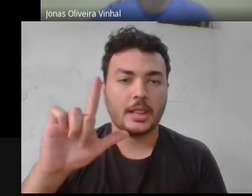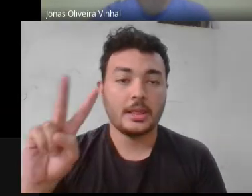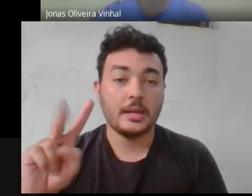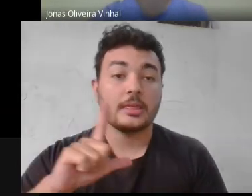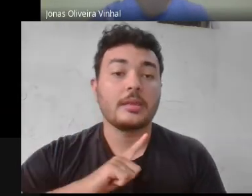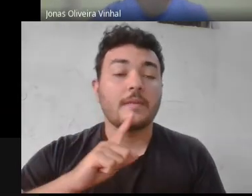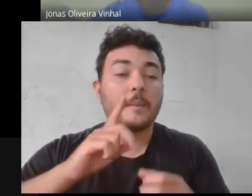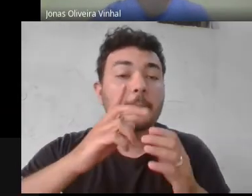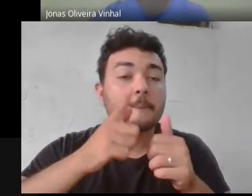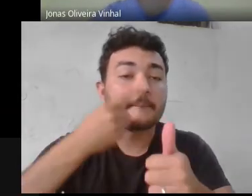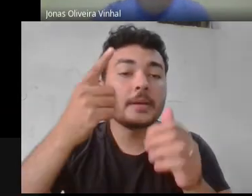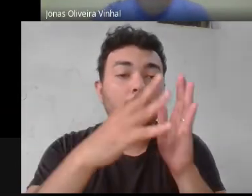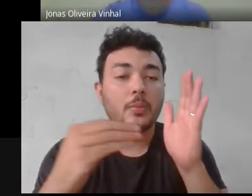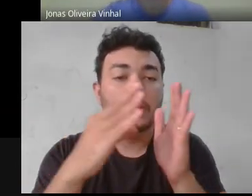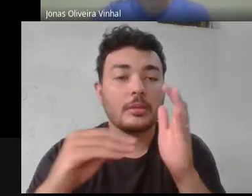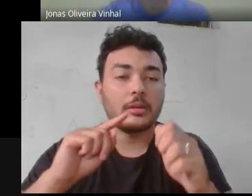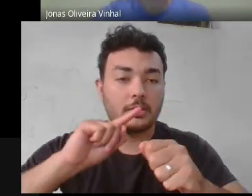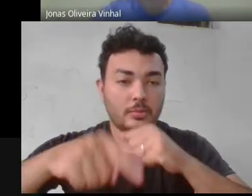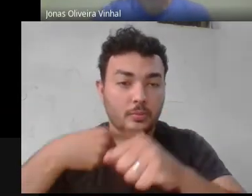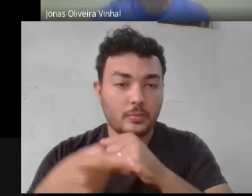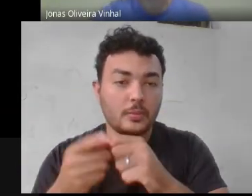primeiro modelo atômico que ajudou a explicar